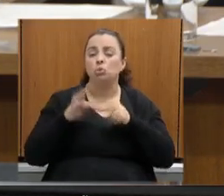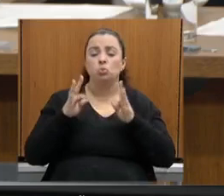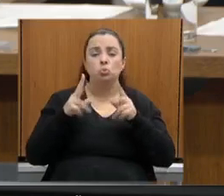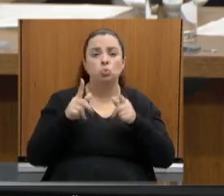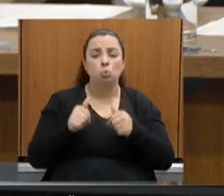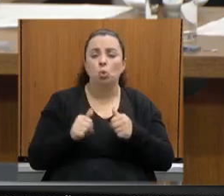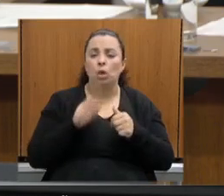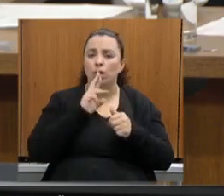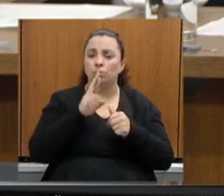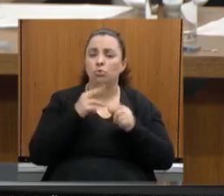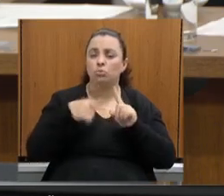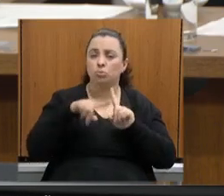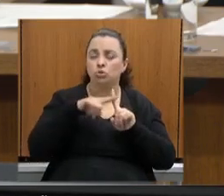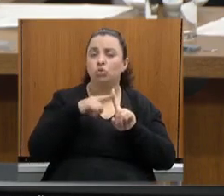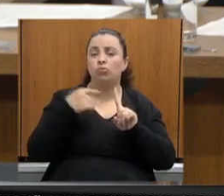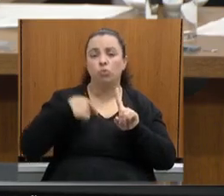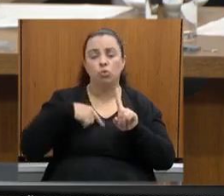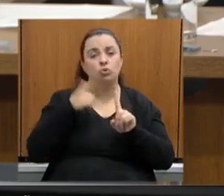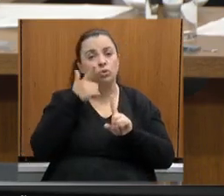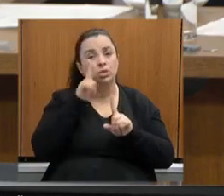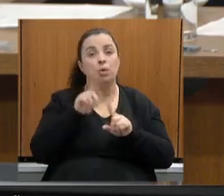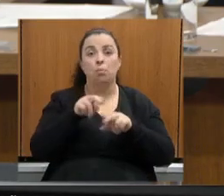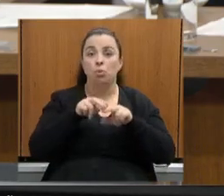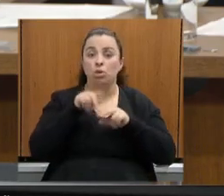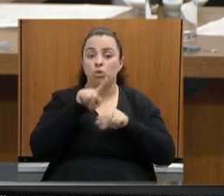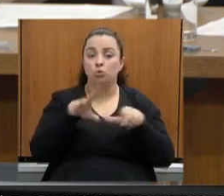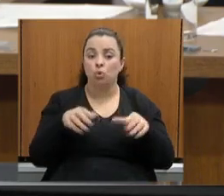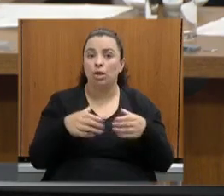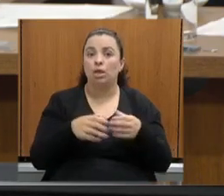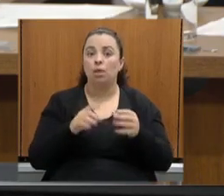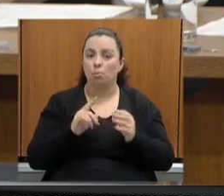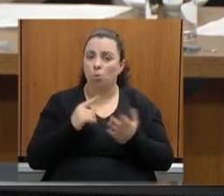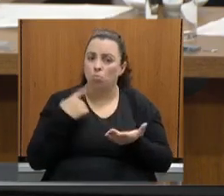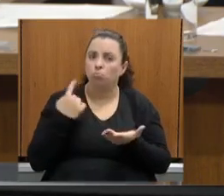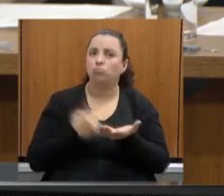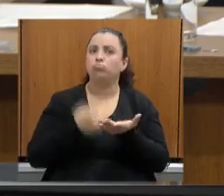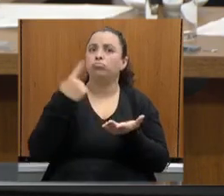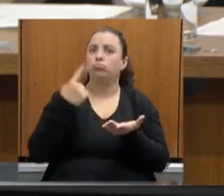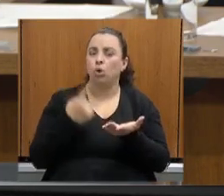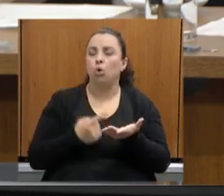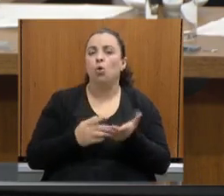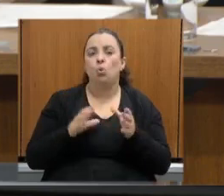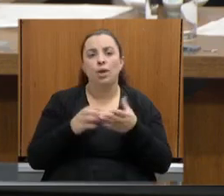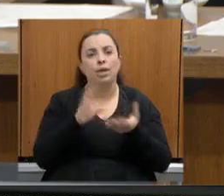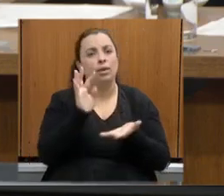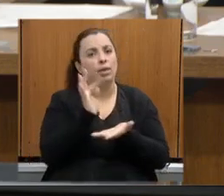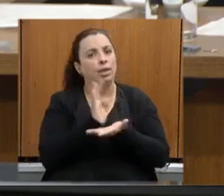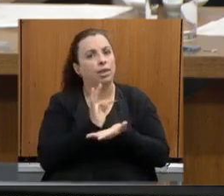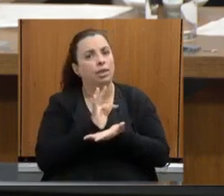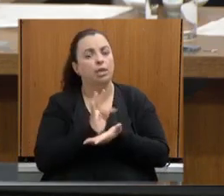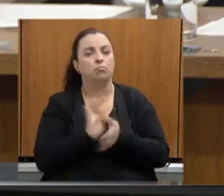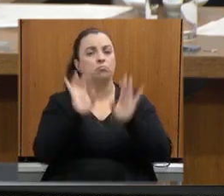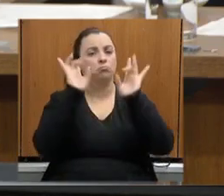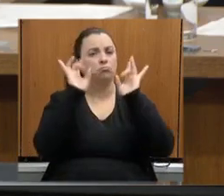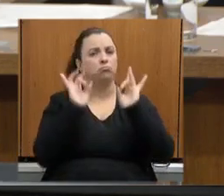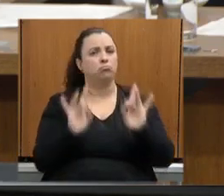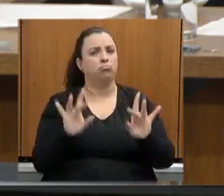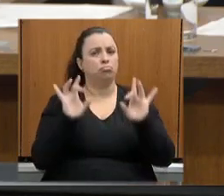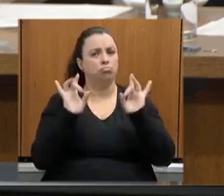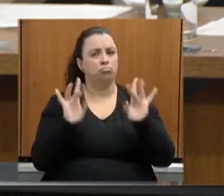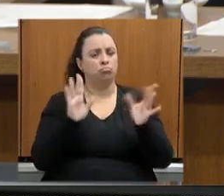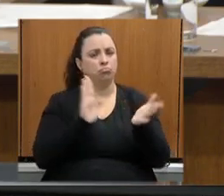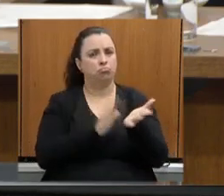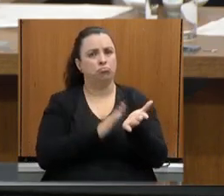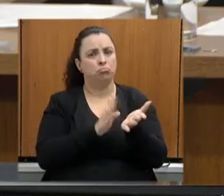tem buscado isso é fruto de uma equipe comprometida e uma equipe técnica é espetacular né